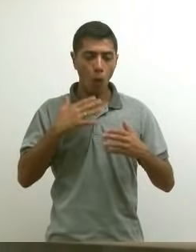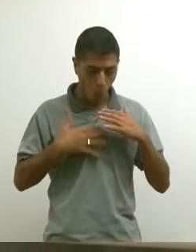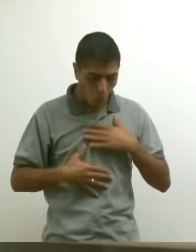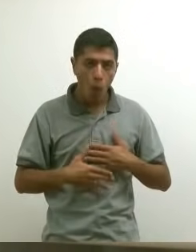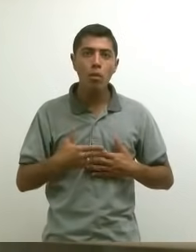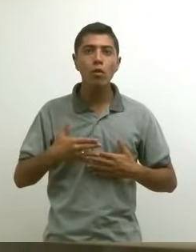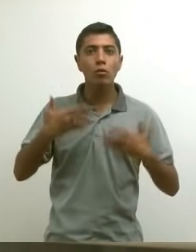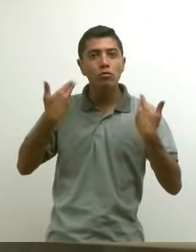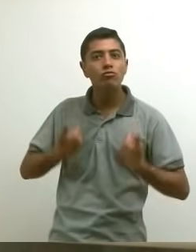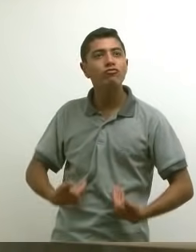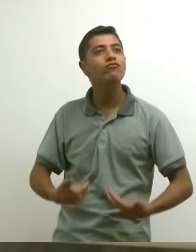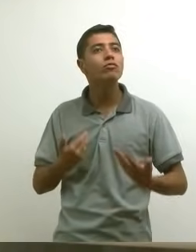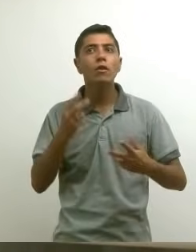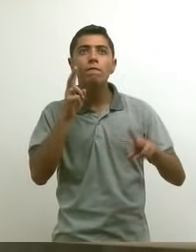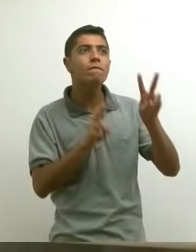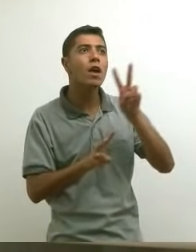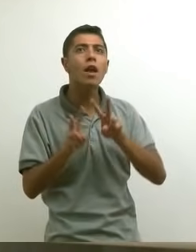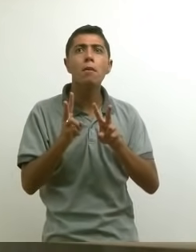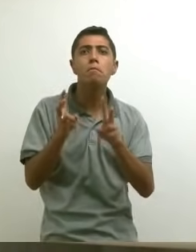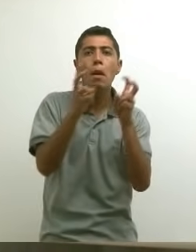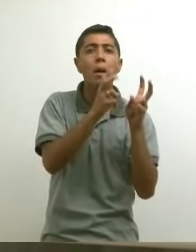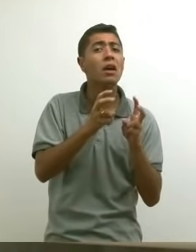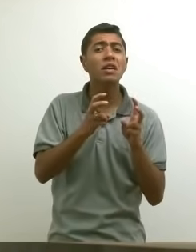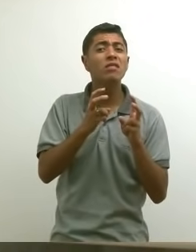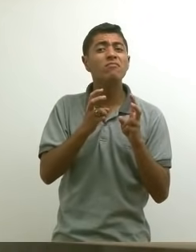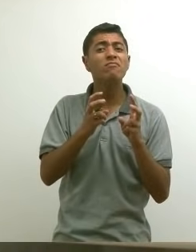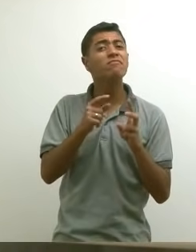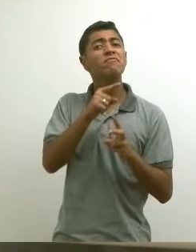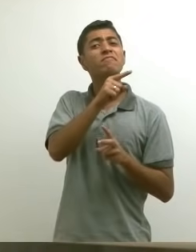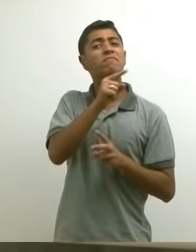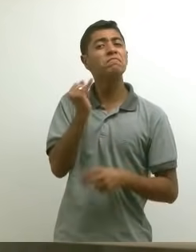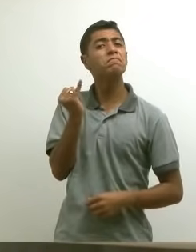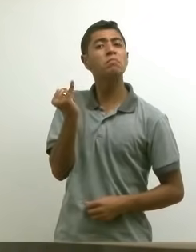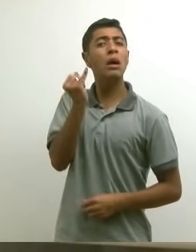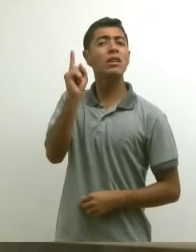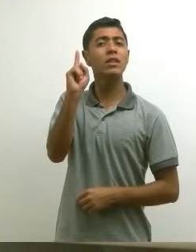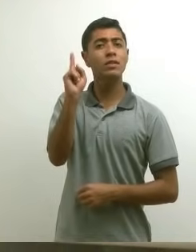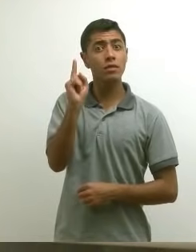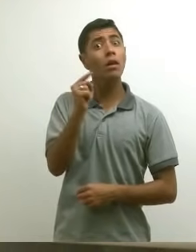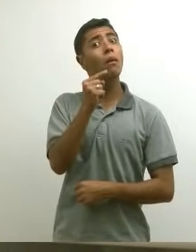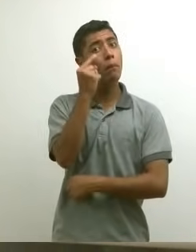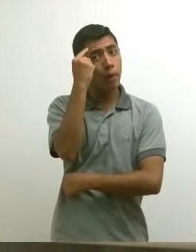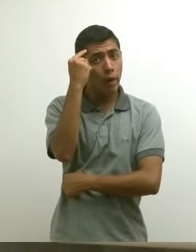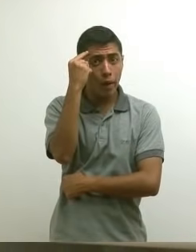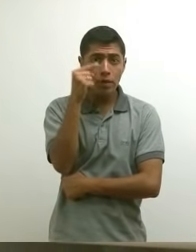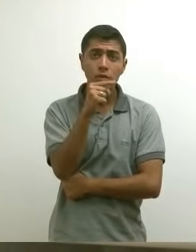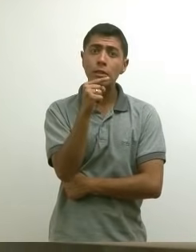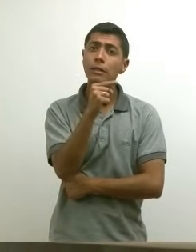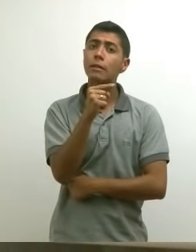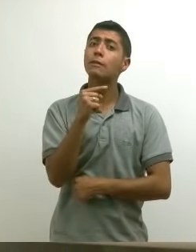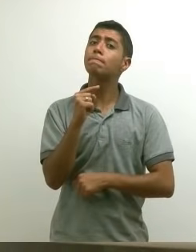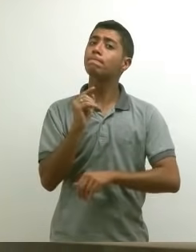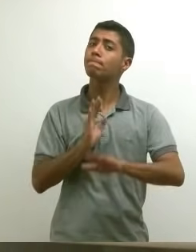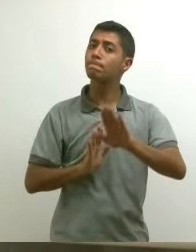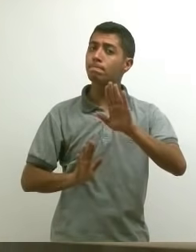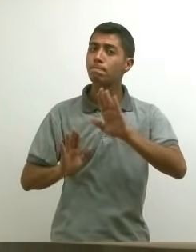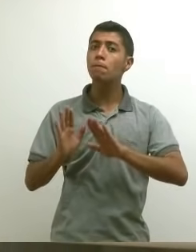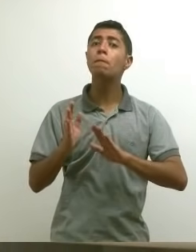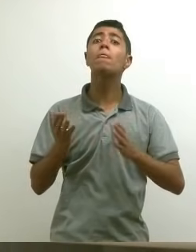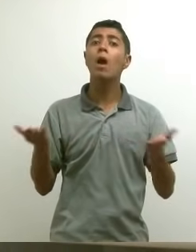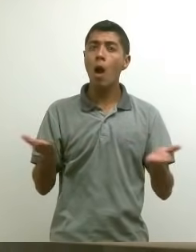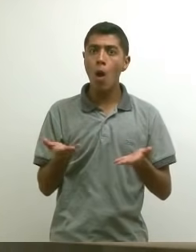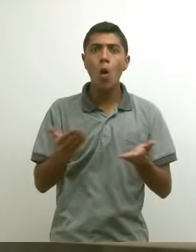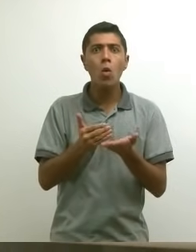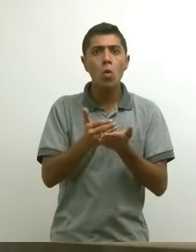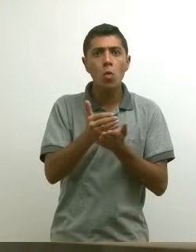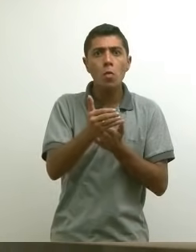tem levado o que nós temos podemos caracterizar com uma epidemia de cabeça